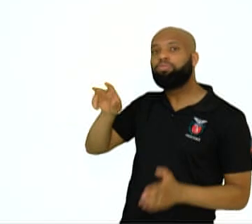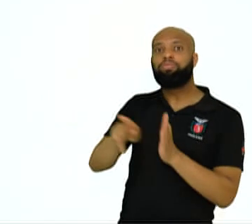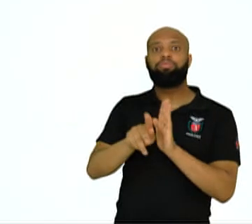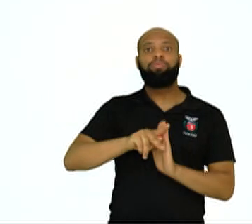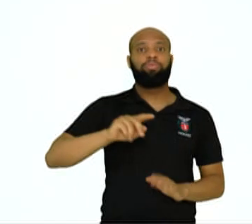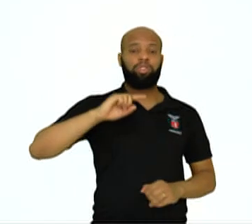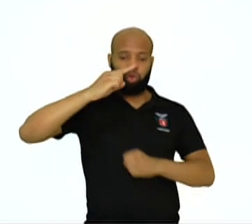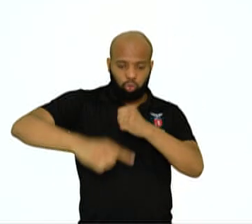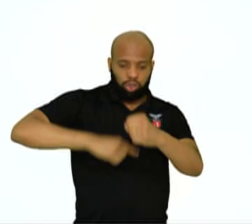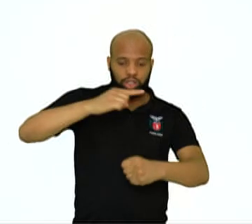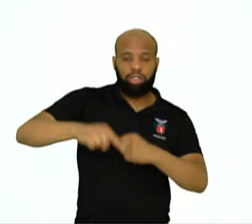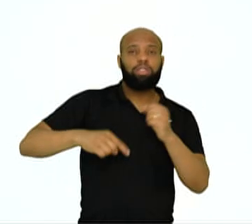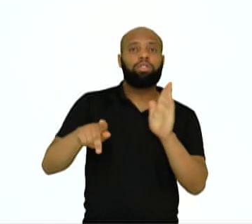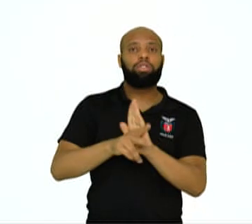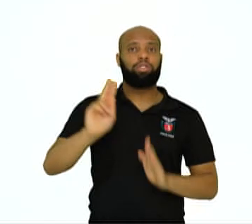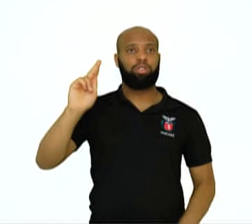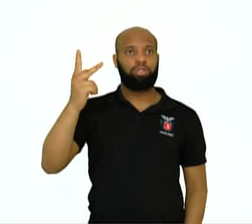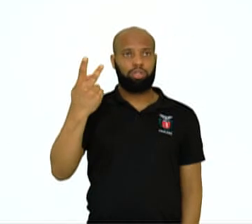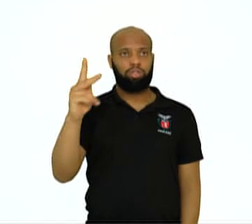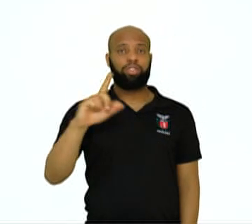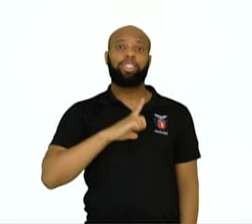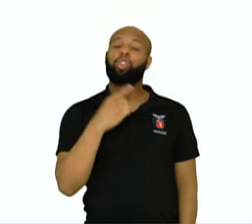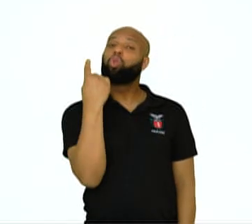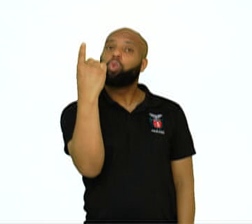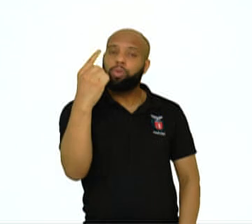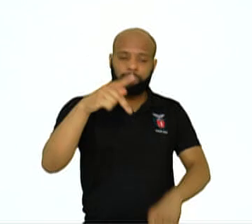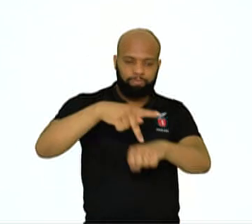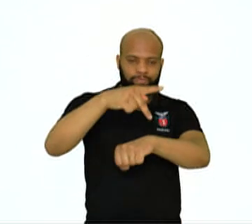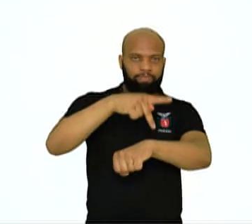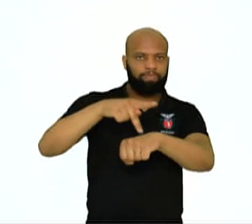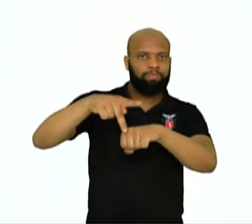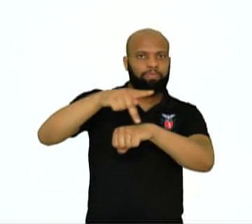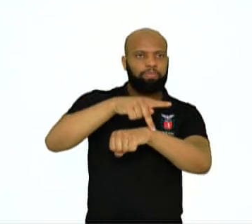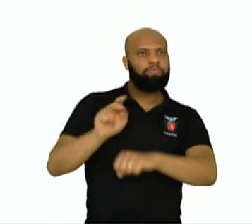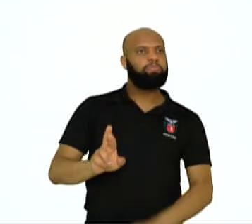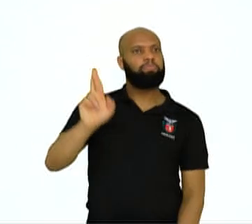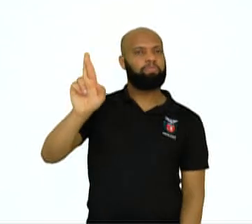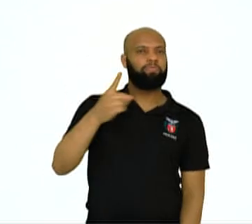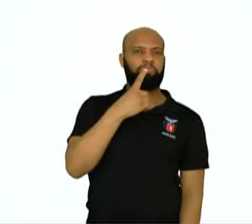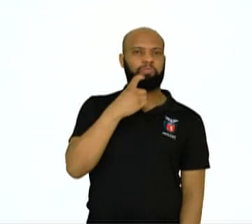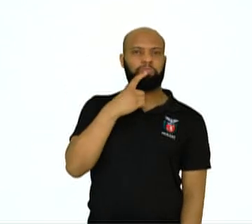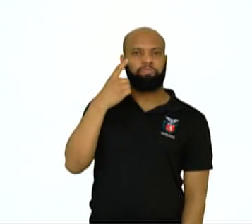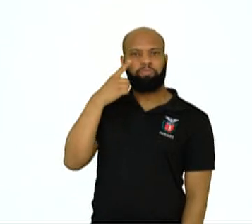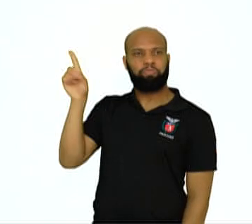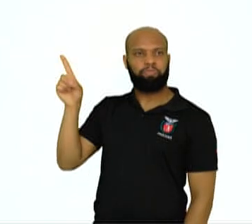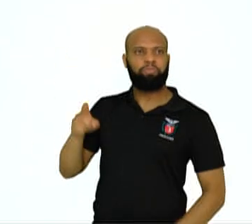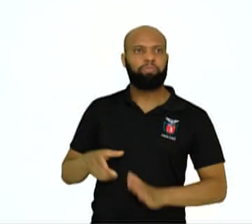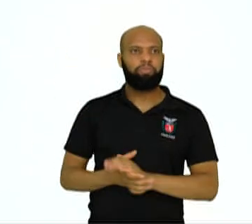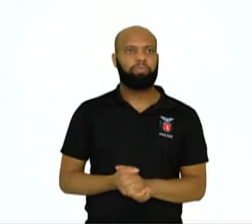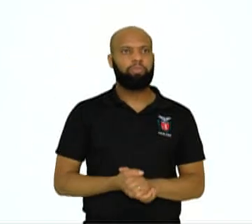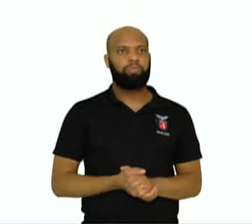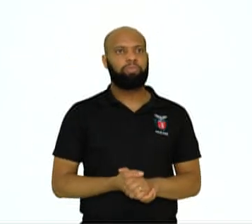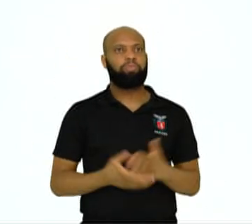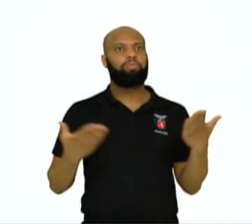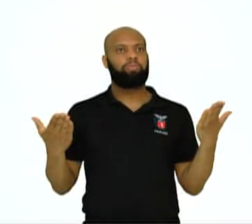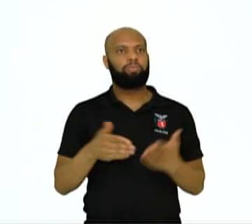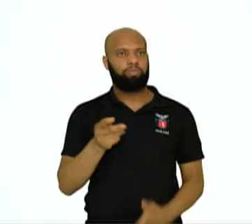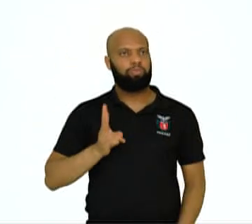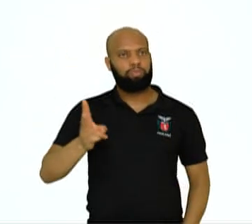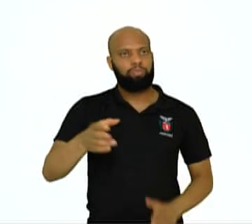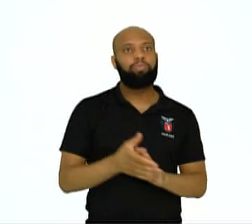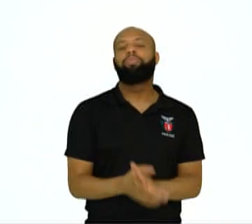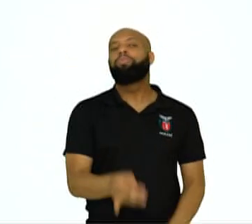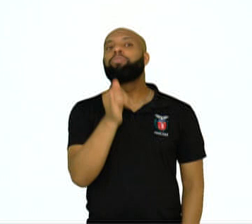o átomo de hidrogênio com o seu 1 próton representado, tá? Então, vamos lá na sequência.